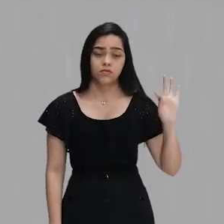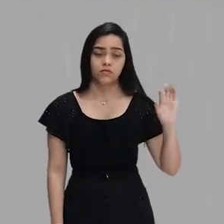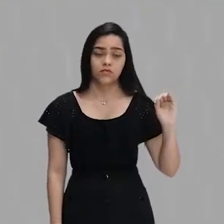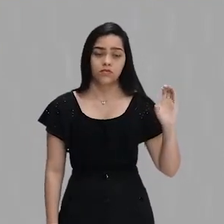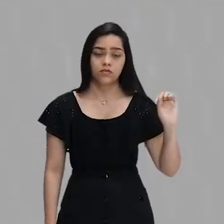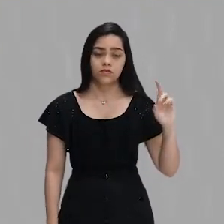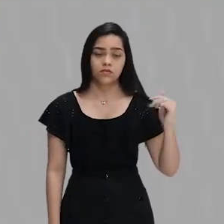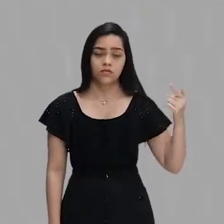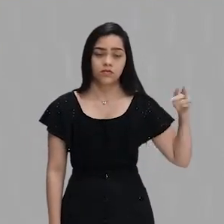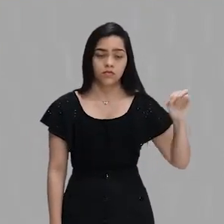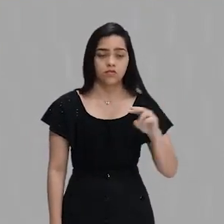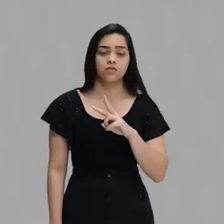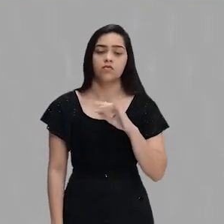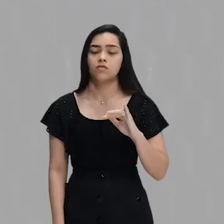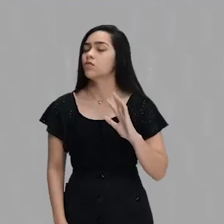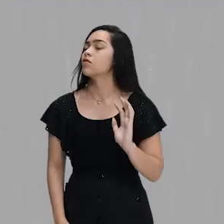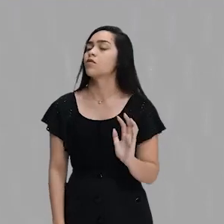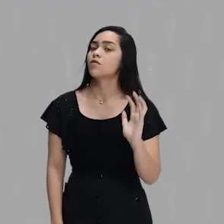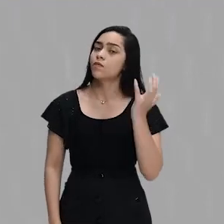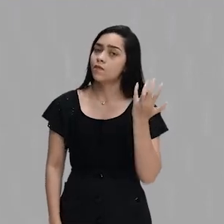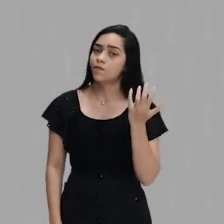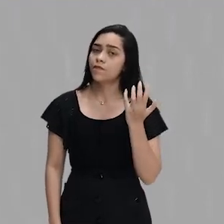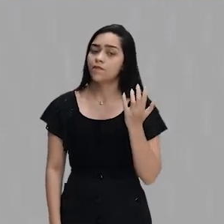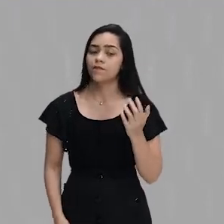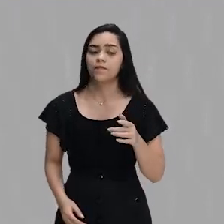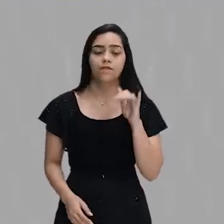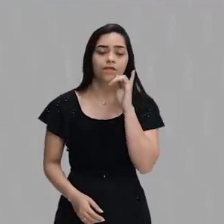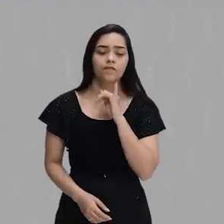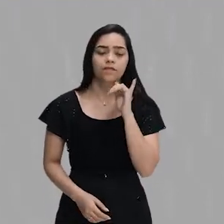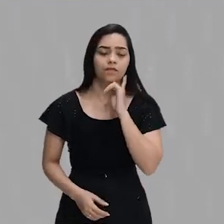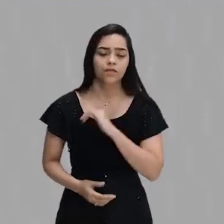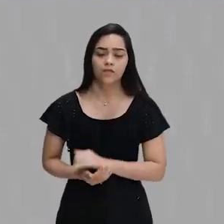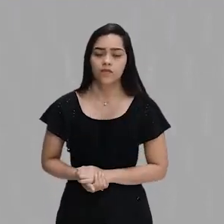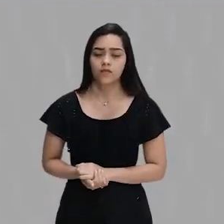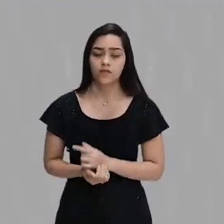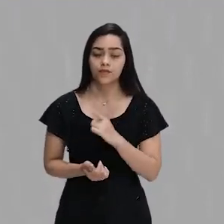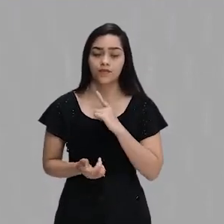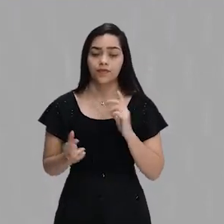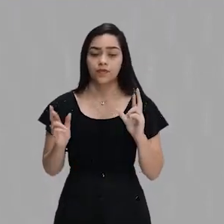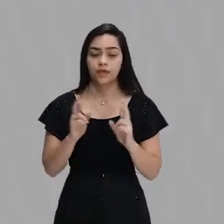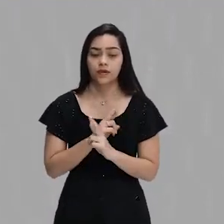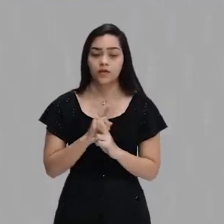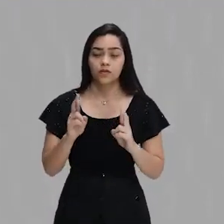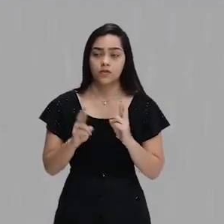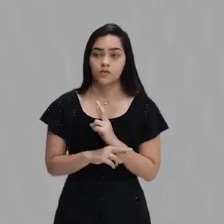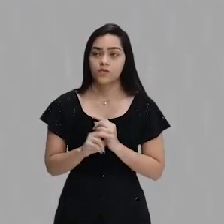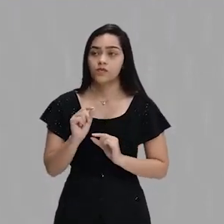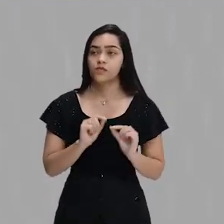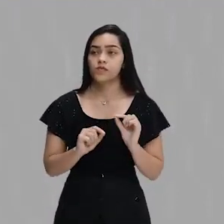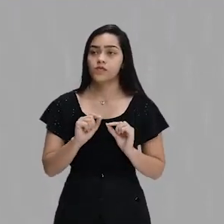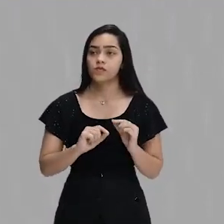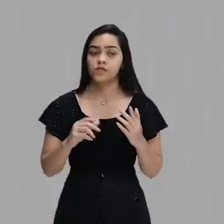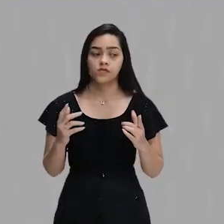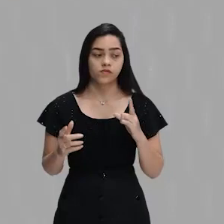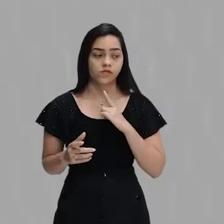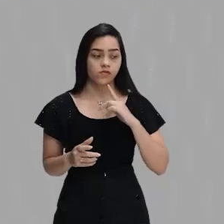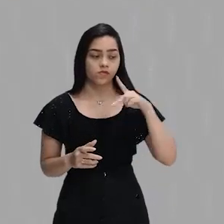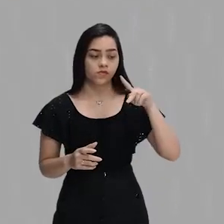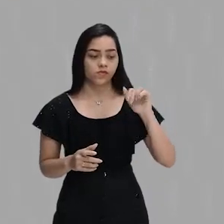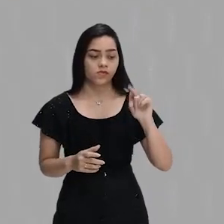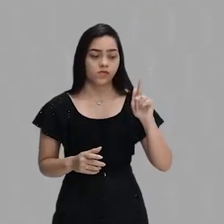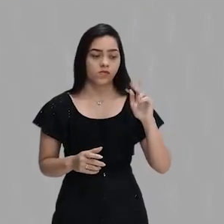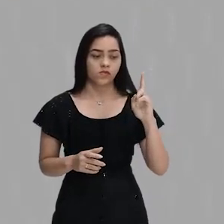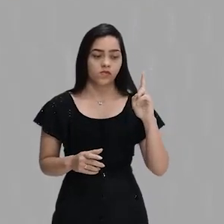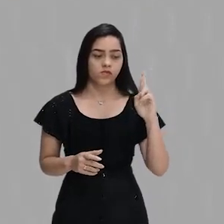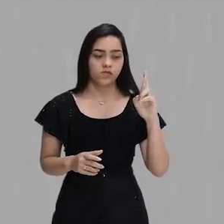relação que ocorre entre indivíduos de espécies diferentes. Exemplo, a relação que ocorre entre o paguro, que é